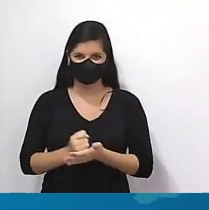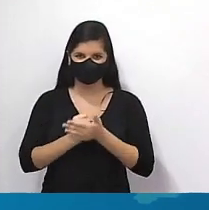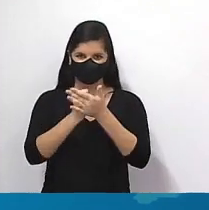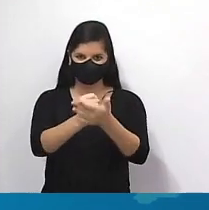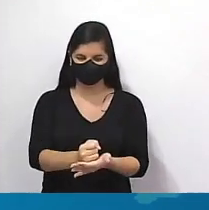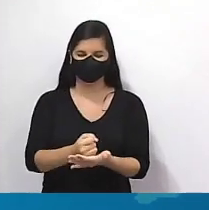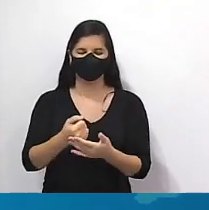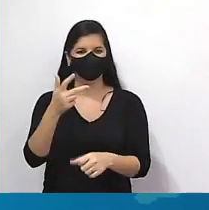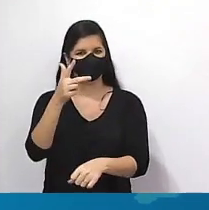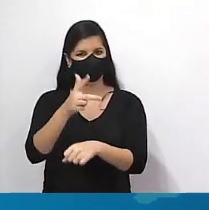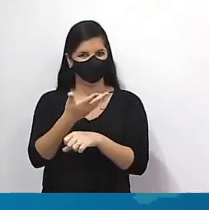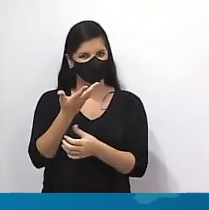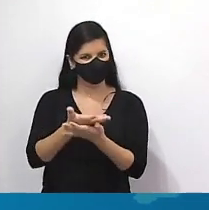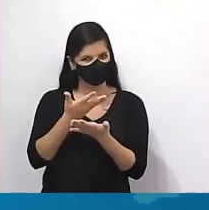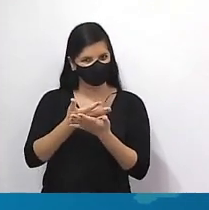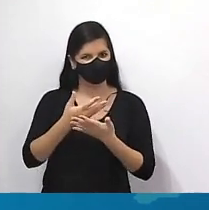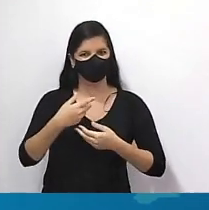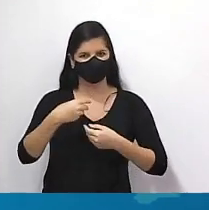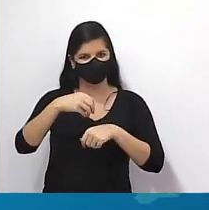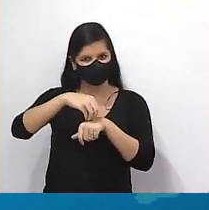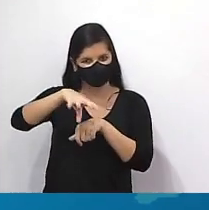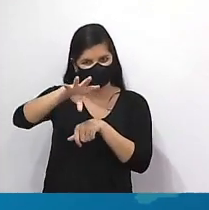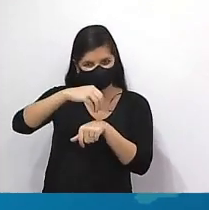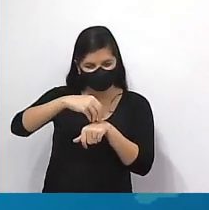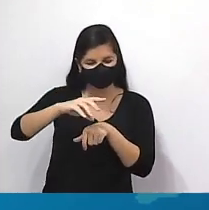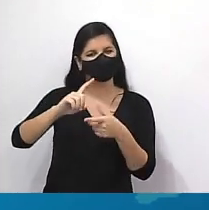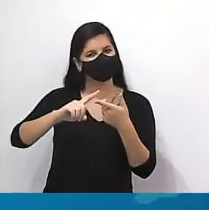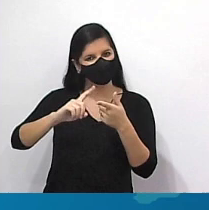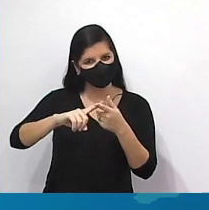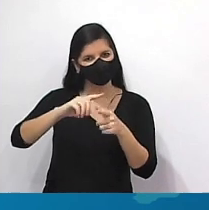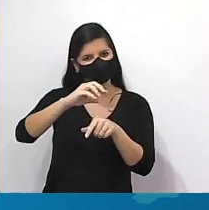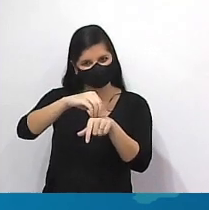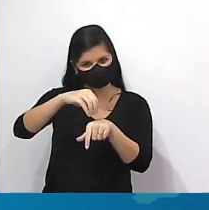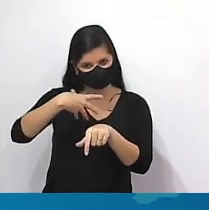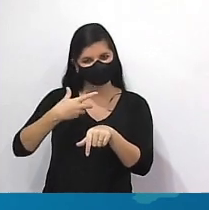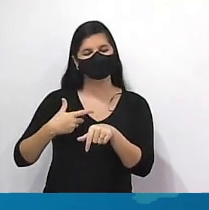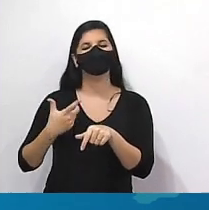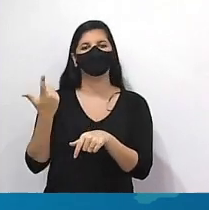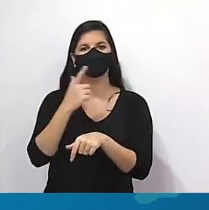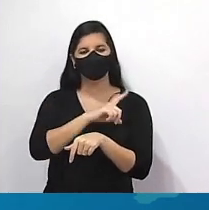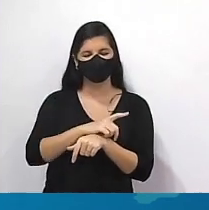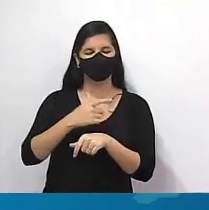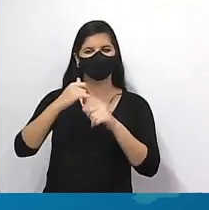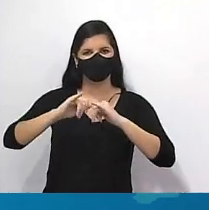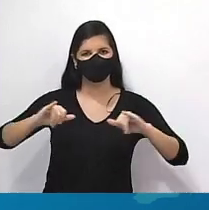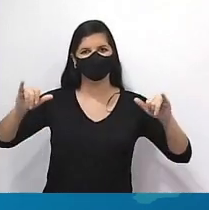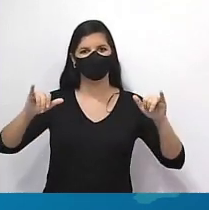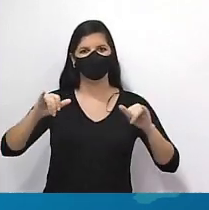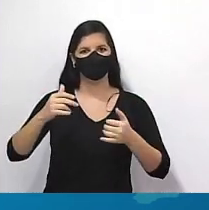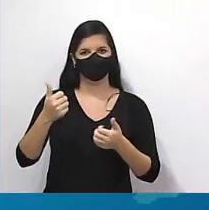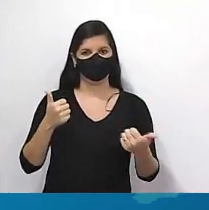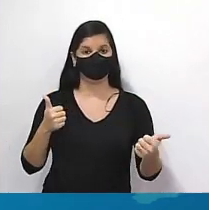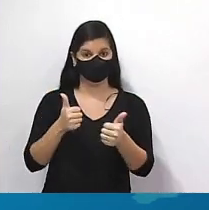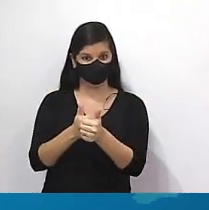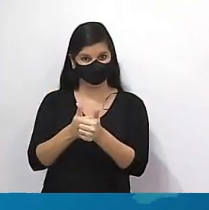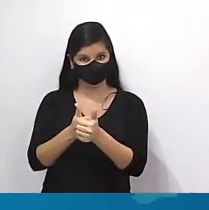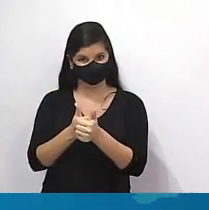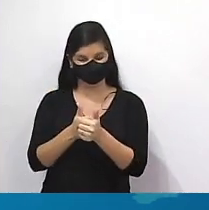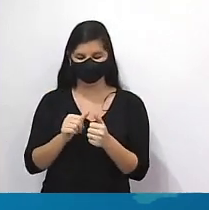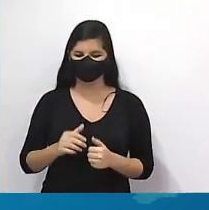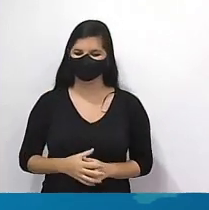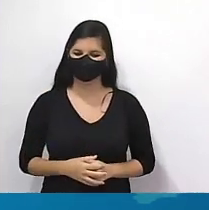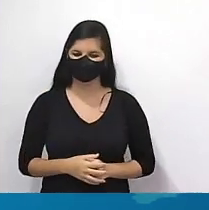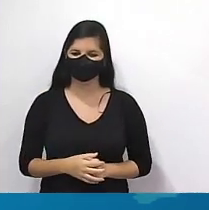nossa videoaula aí para sua turma, também manda pra gente um recadinho pra gente poder falar aqui da nossa parceria, tá bom? Então vamos